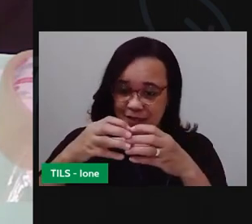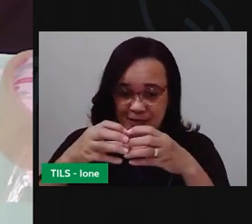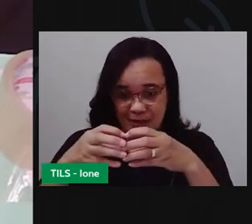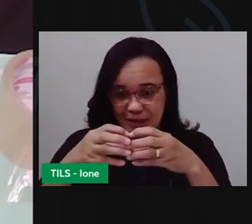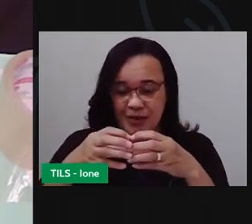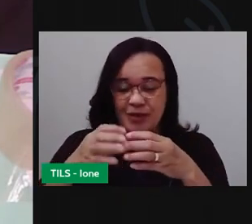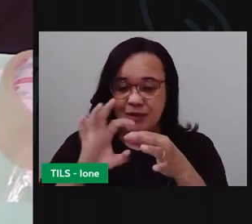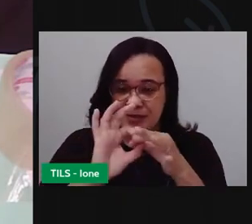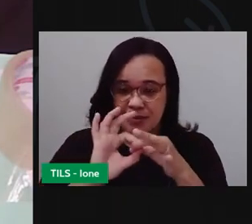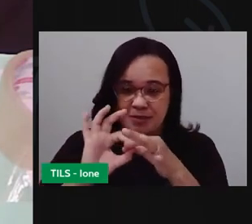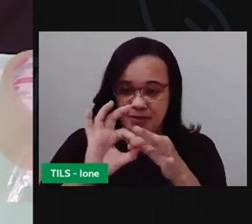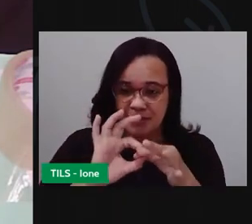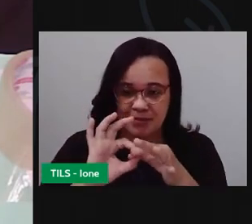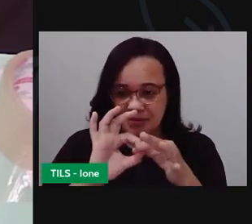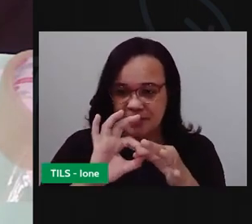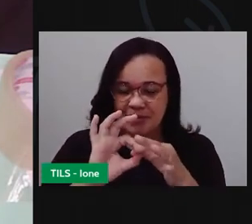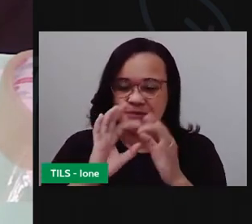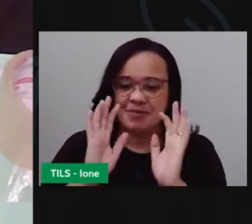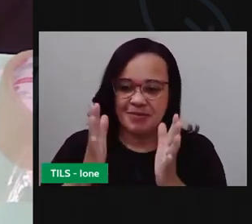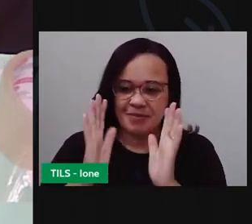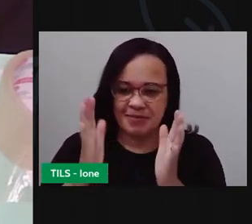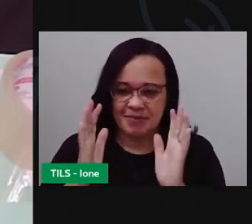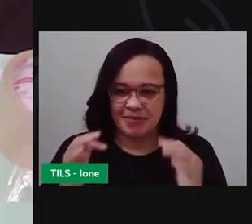devidamente unidos.